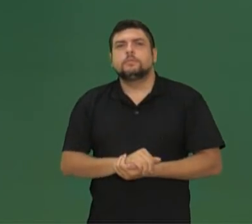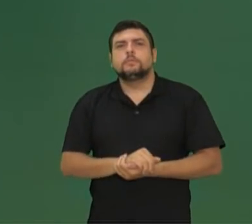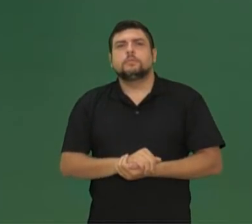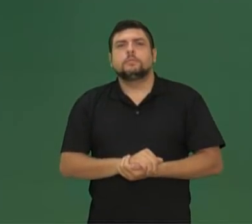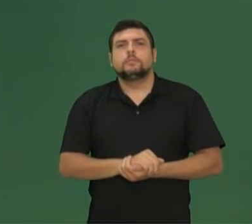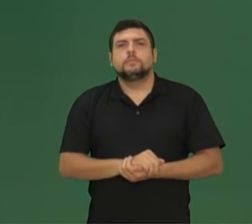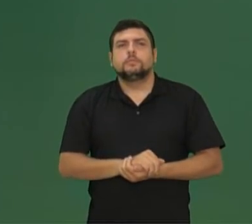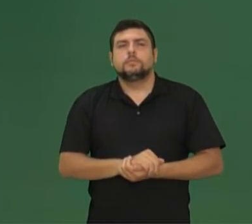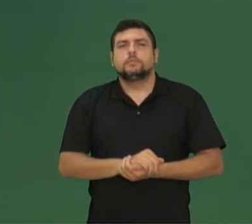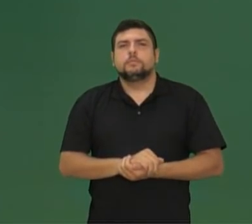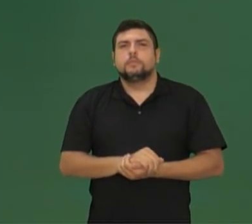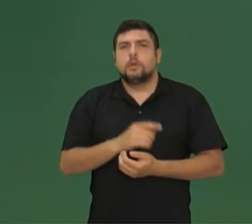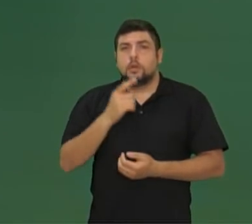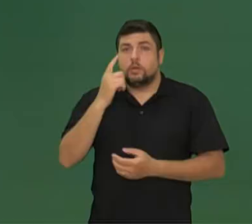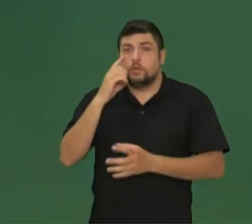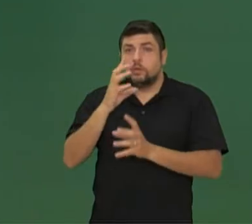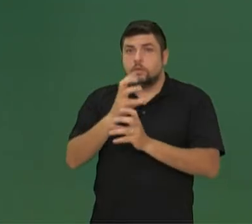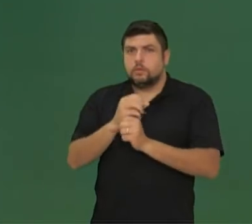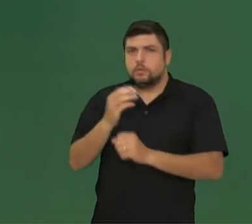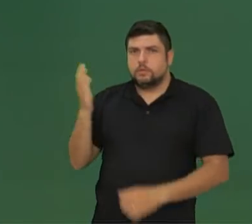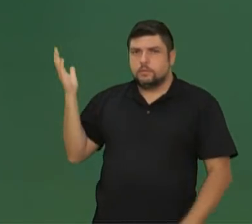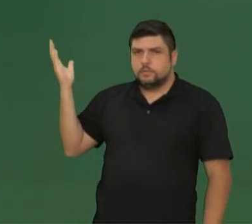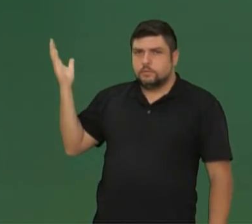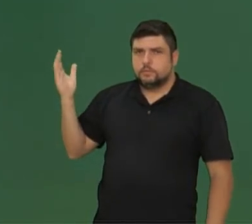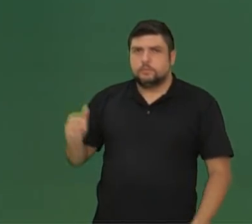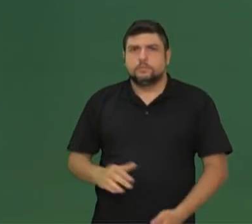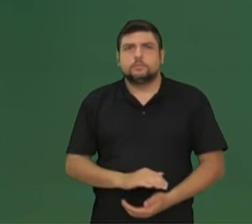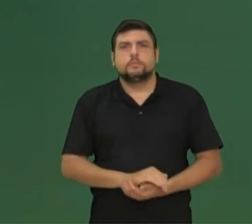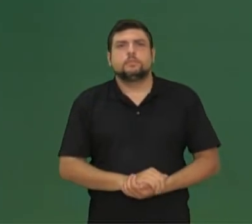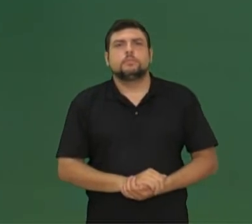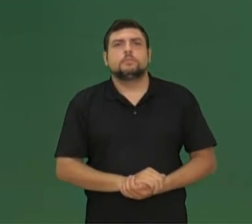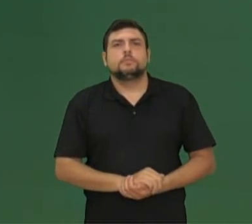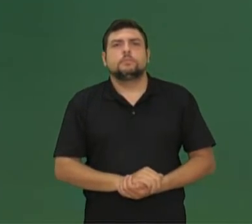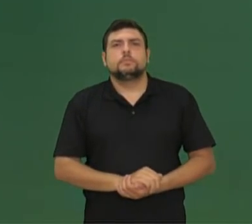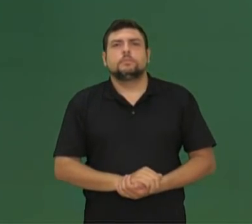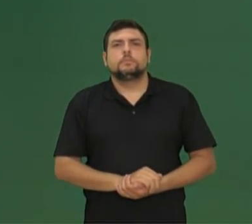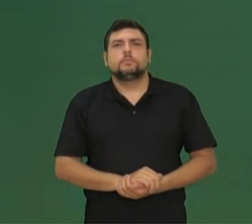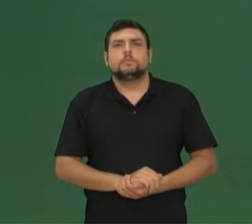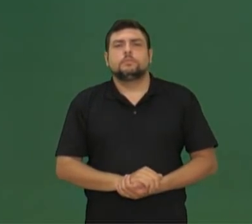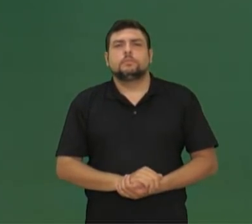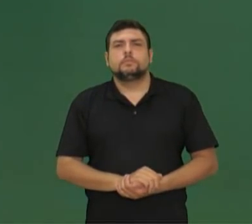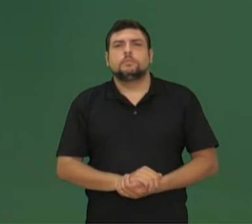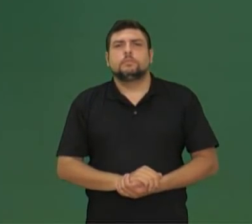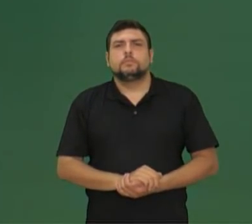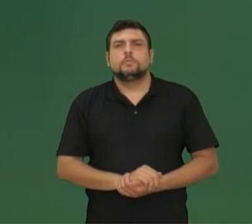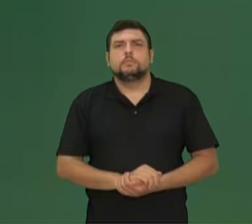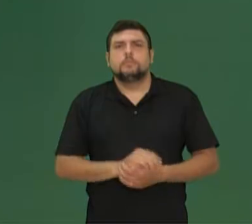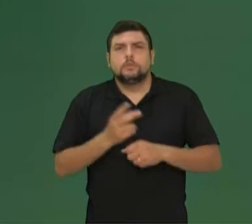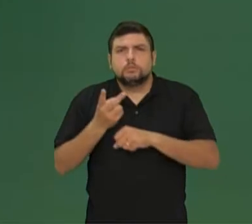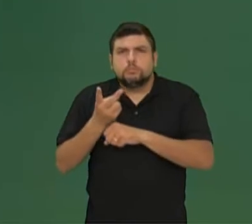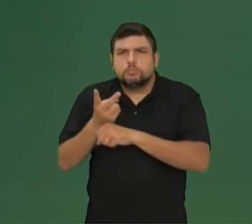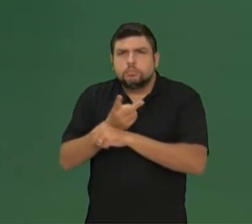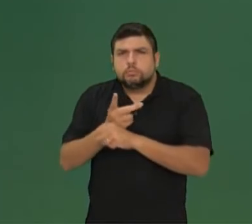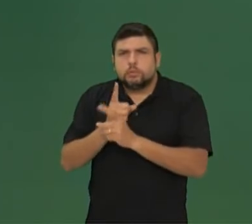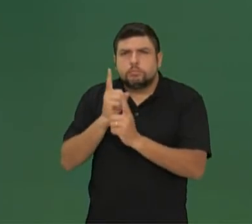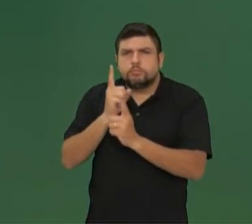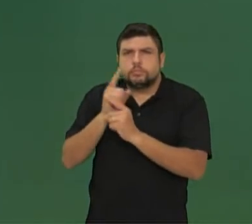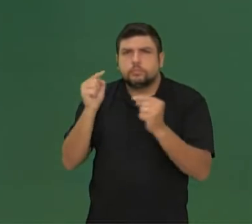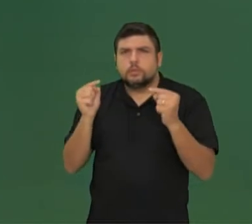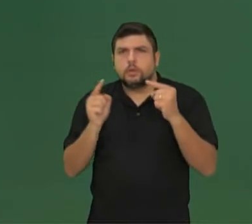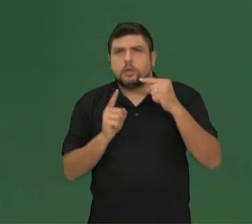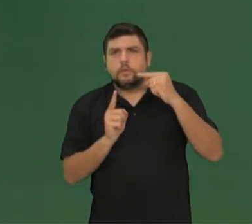tenho f de x igual ao módulo de x menos 1. Para encontrar o vértice, o que eu vou fazer? O meu f de x é igual a